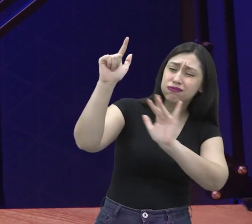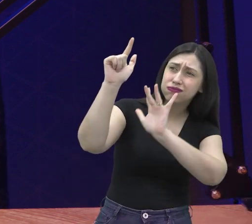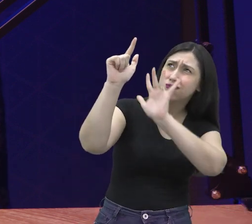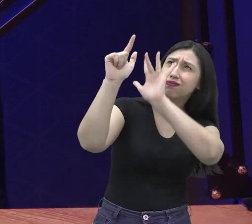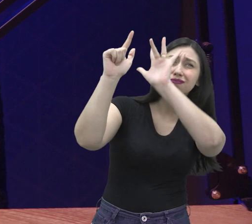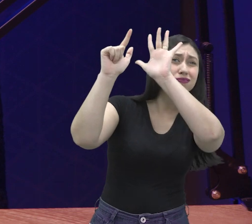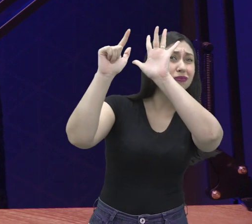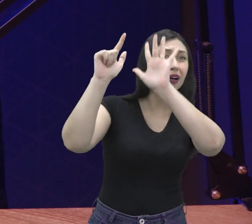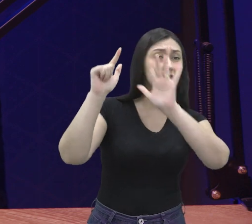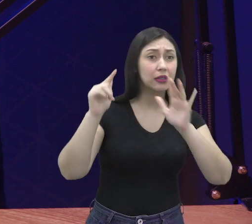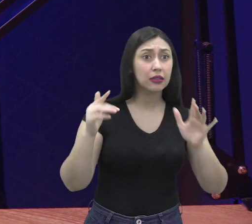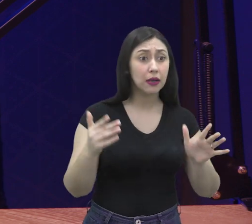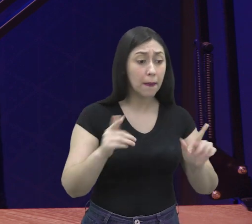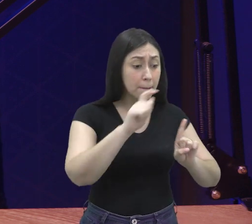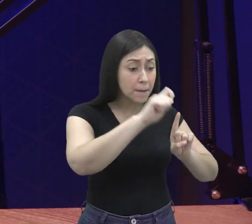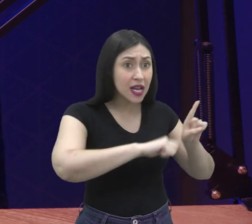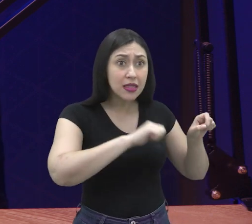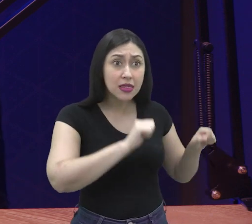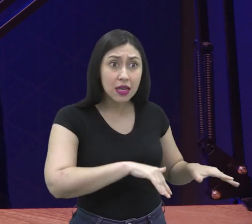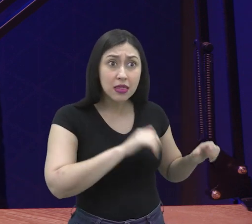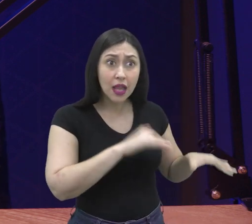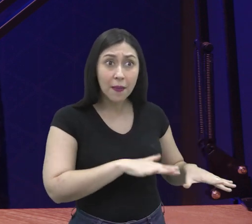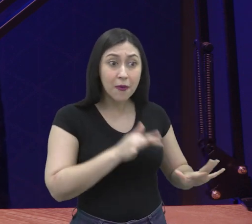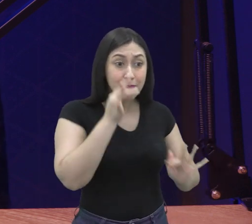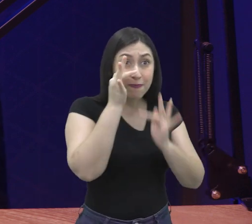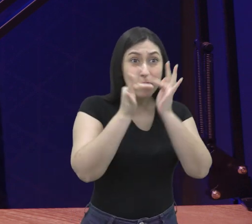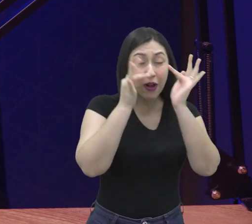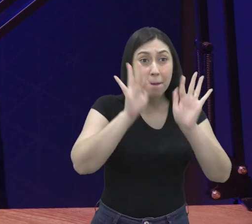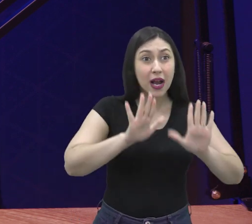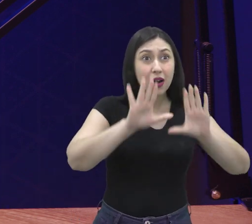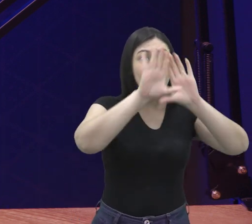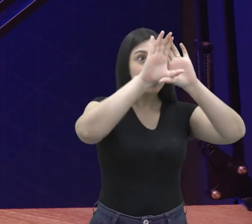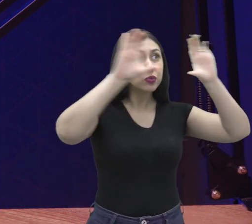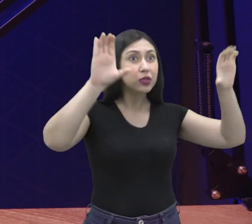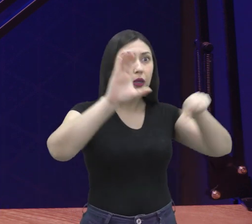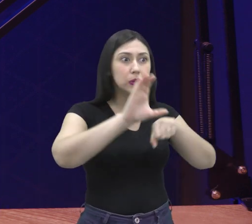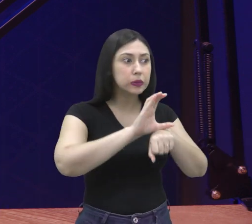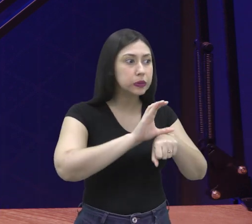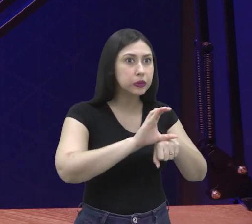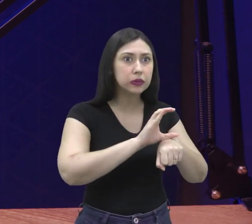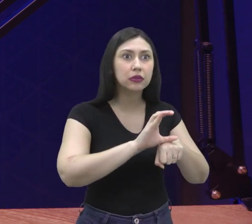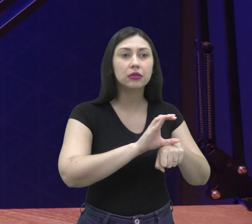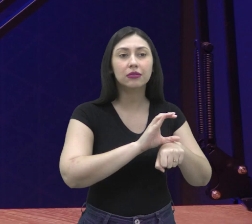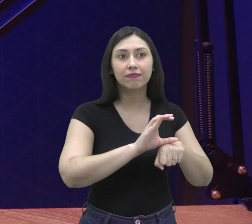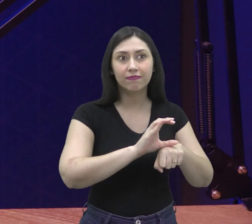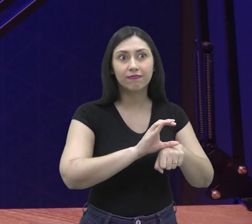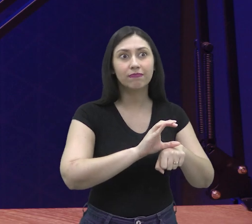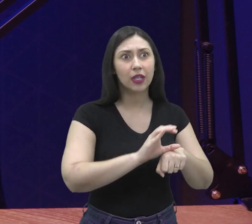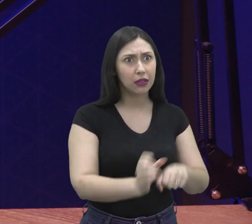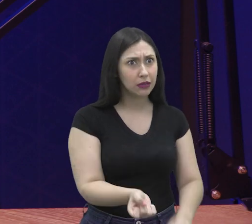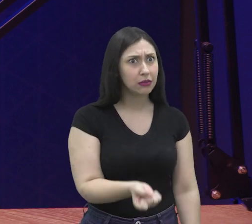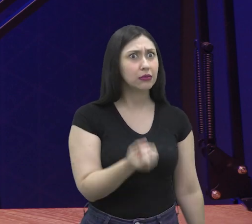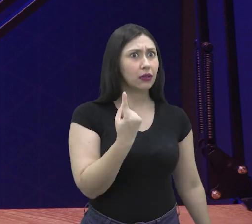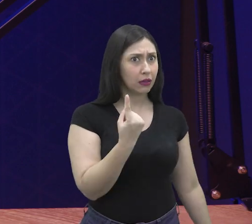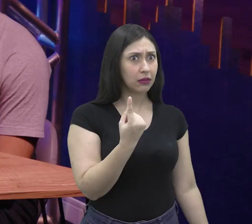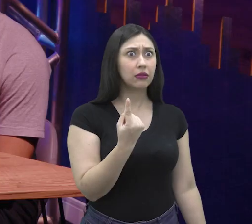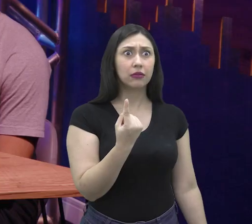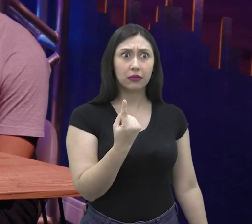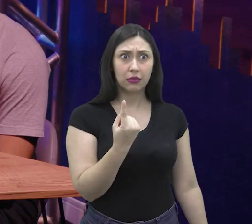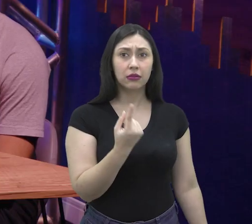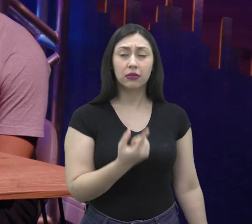Então, setembro, início de primavera, com o céu cinza, é extremamente